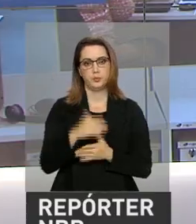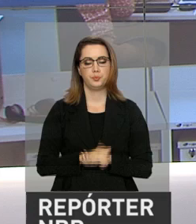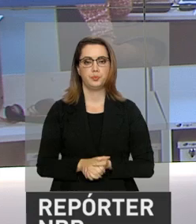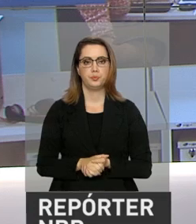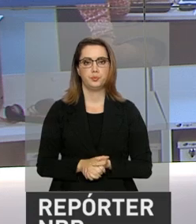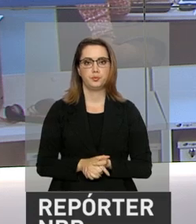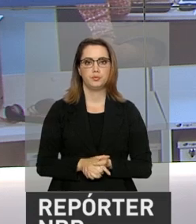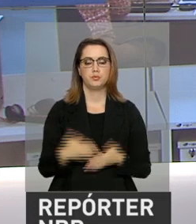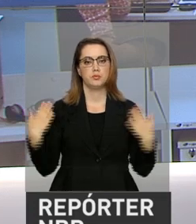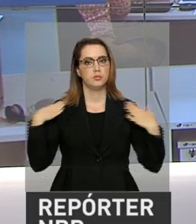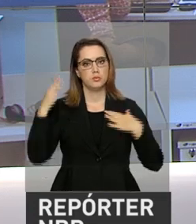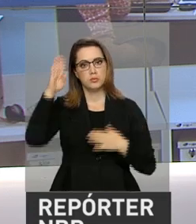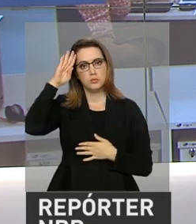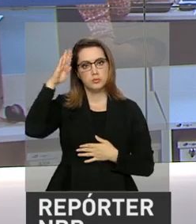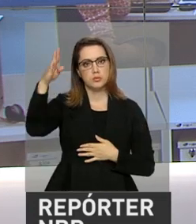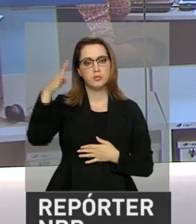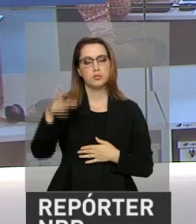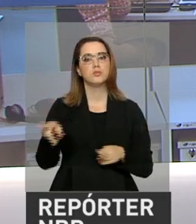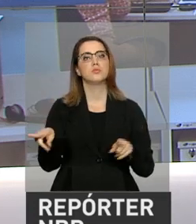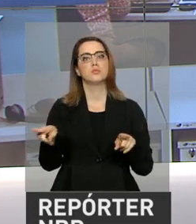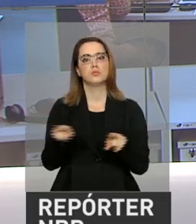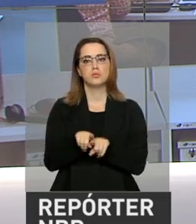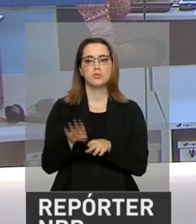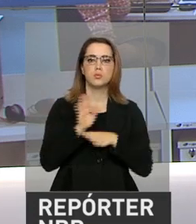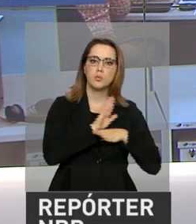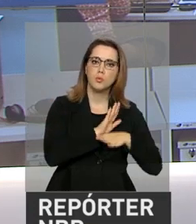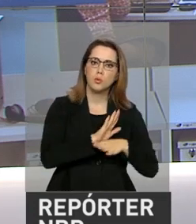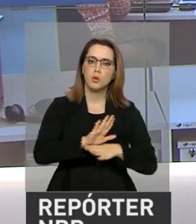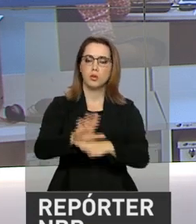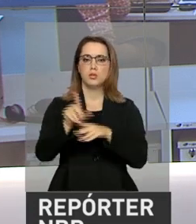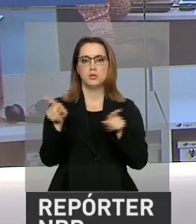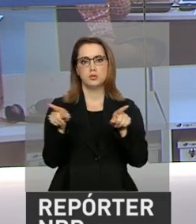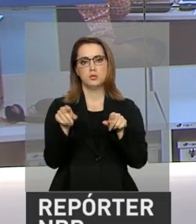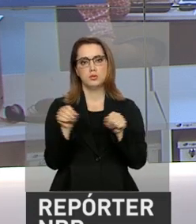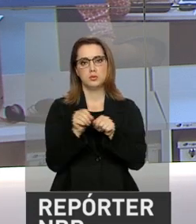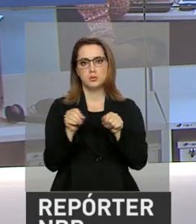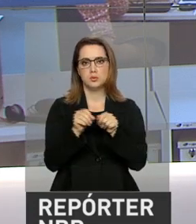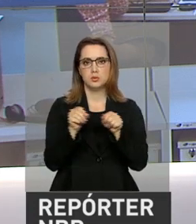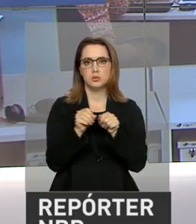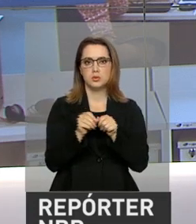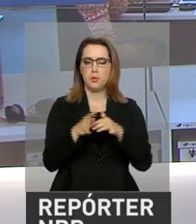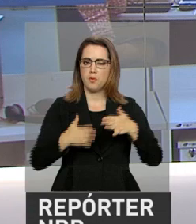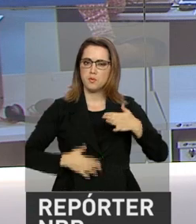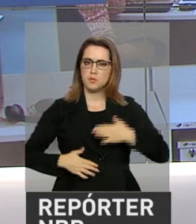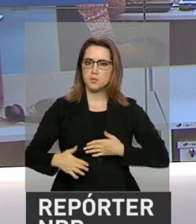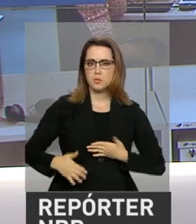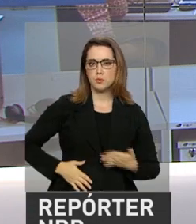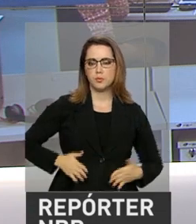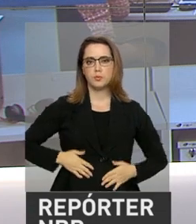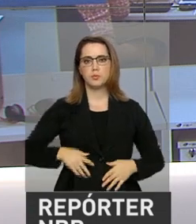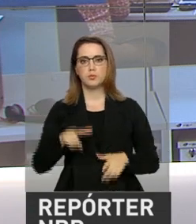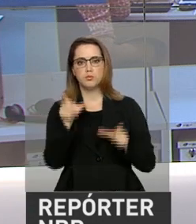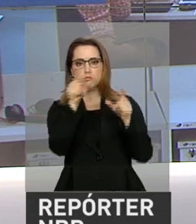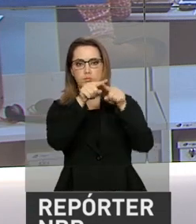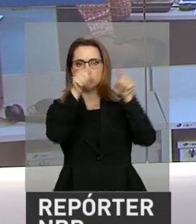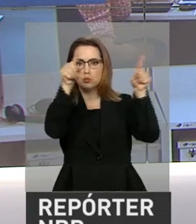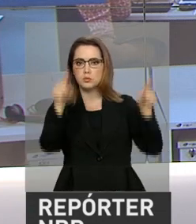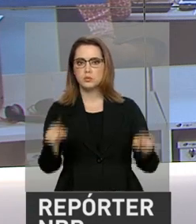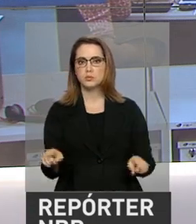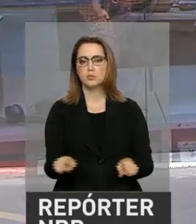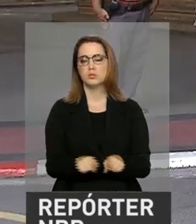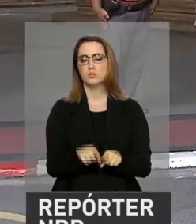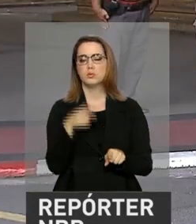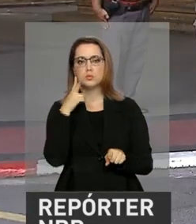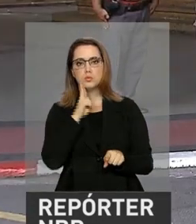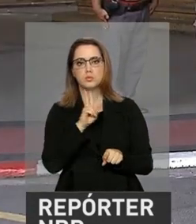força nacional de segurança pública recebe um reforço para fazer as operações de revista e raio x nas Arenas olímpicas